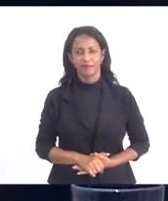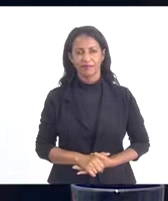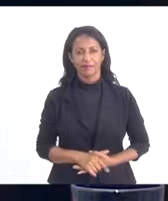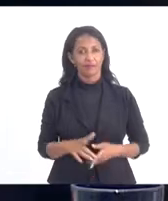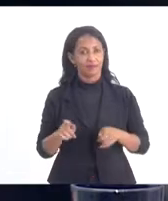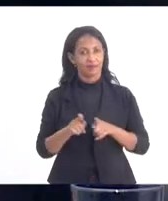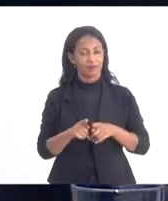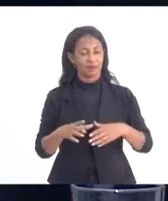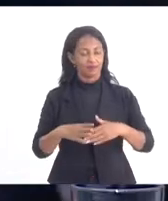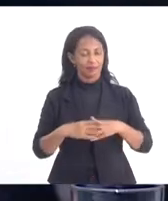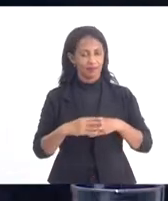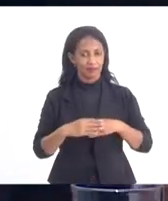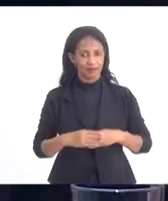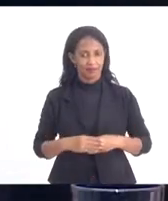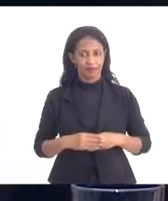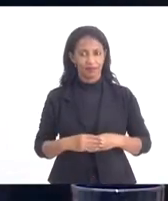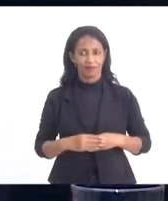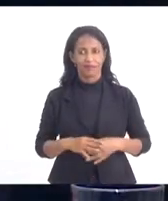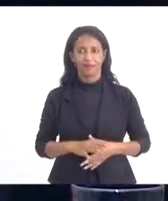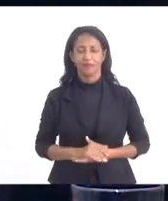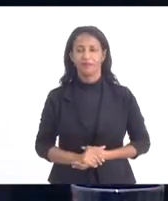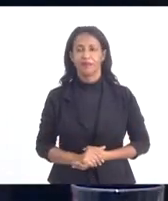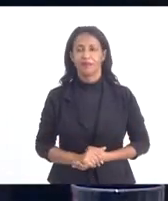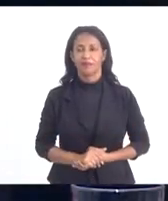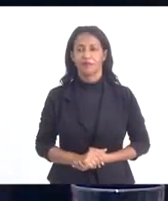saudar também aqui,